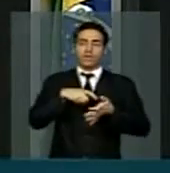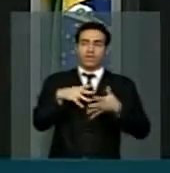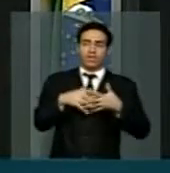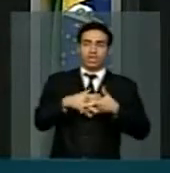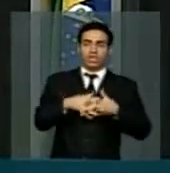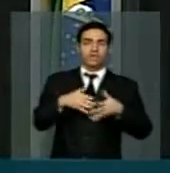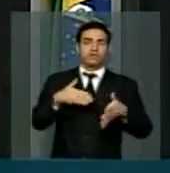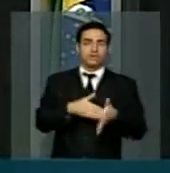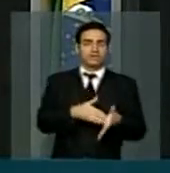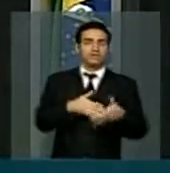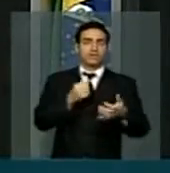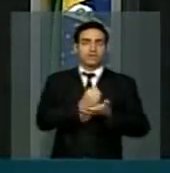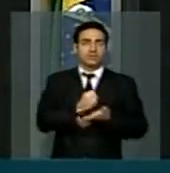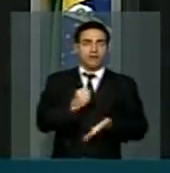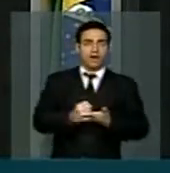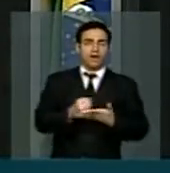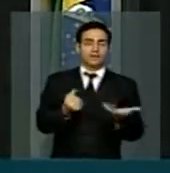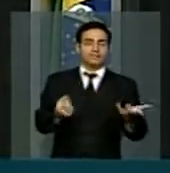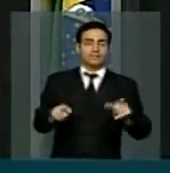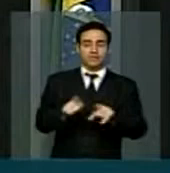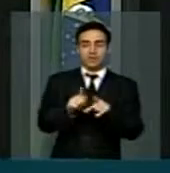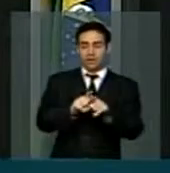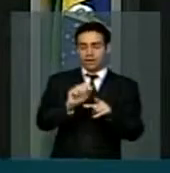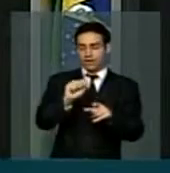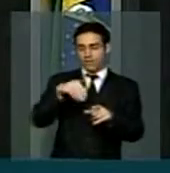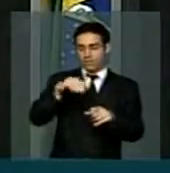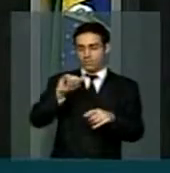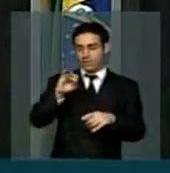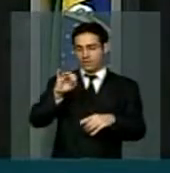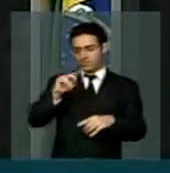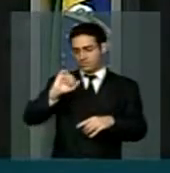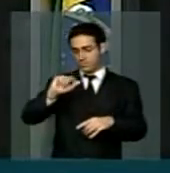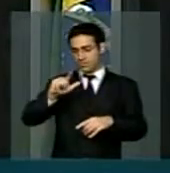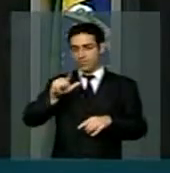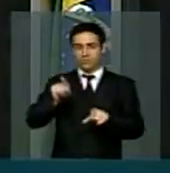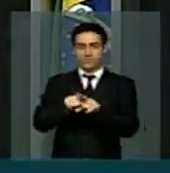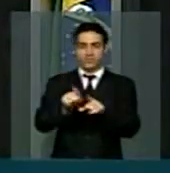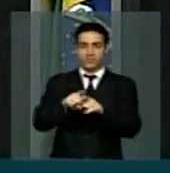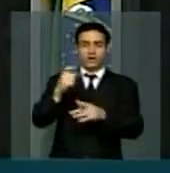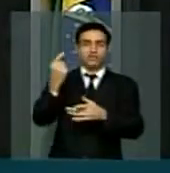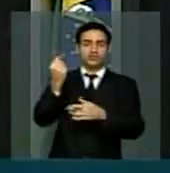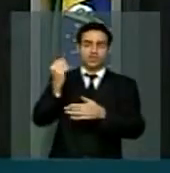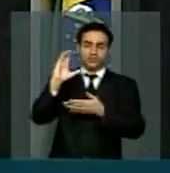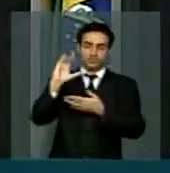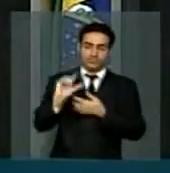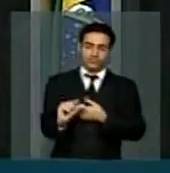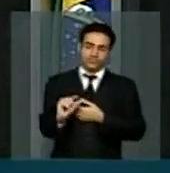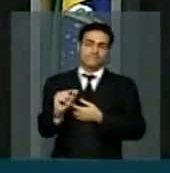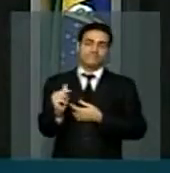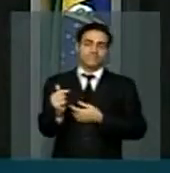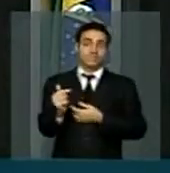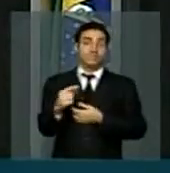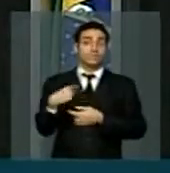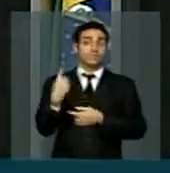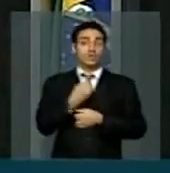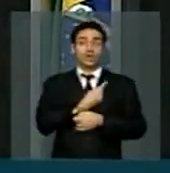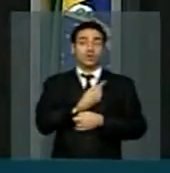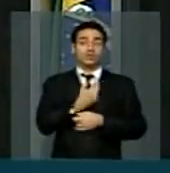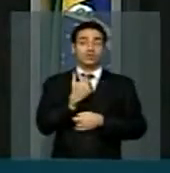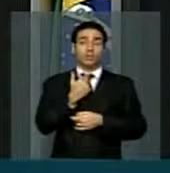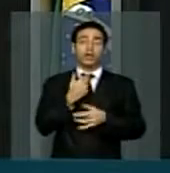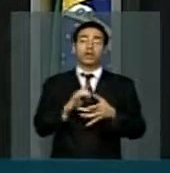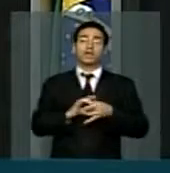entraves licitatórios, dos entraves ambientais e principalmente dos contingenciamentos. Nós não podemos encarar